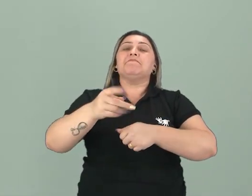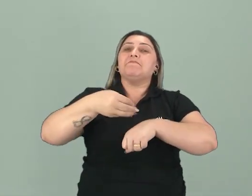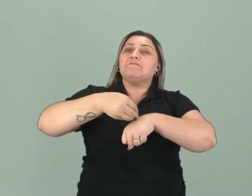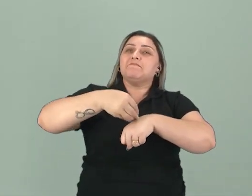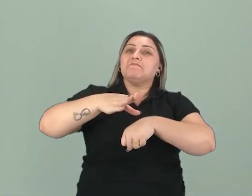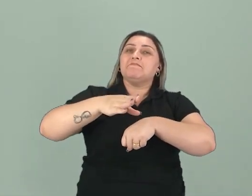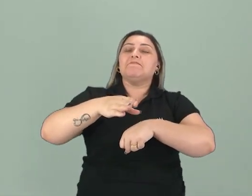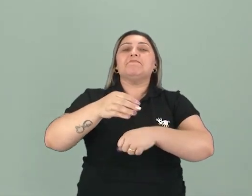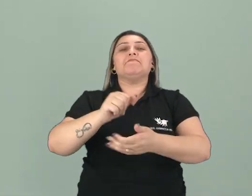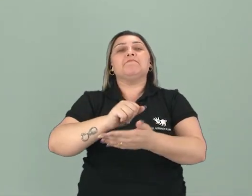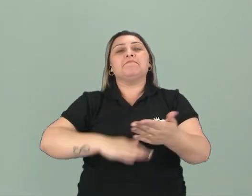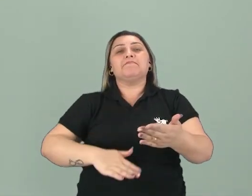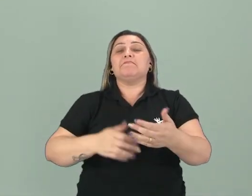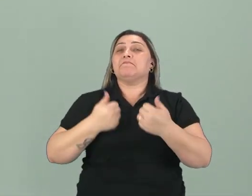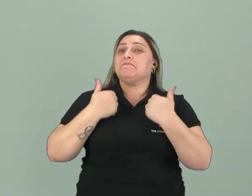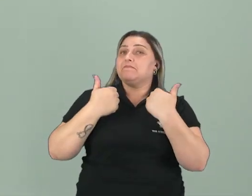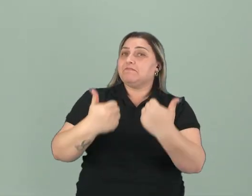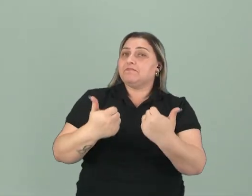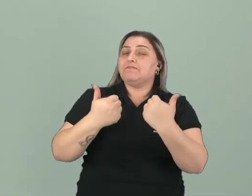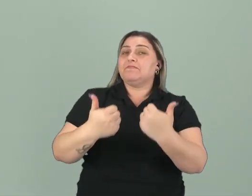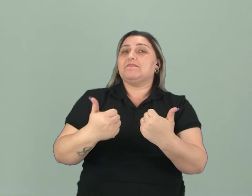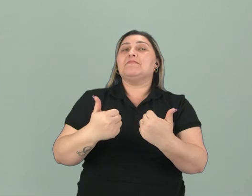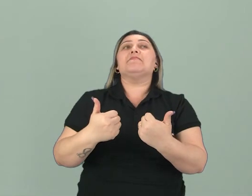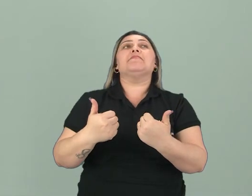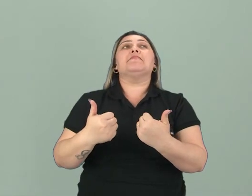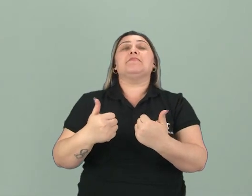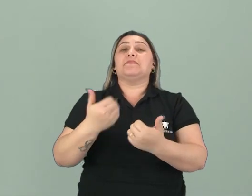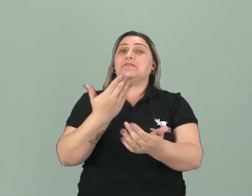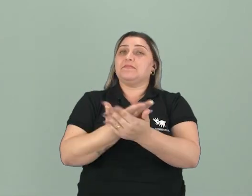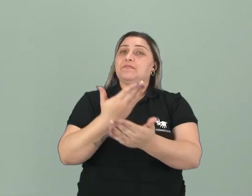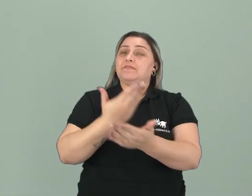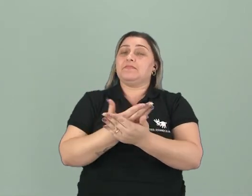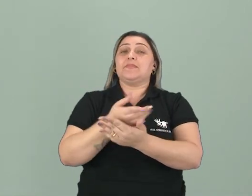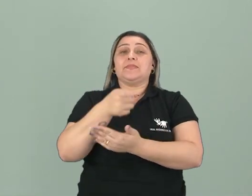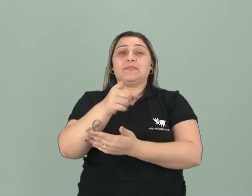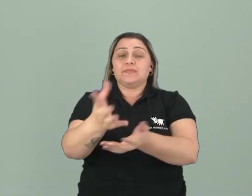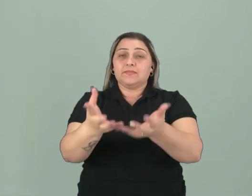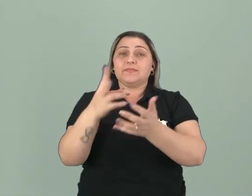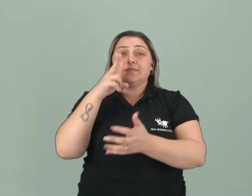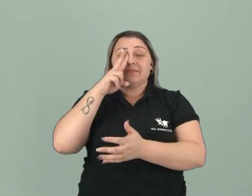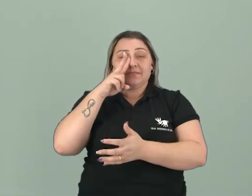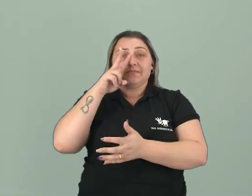de atividade. Show de bola! Todas essas aulas, gente, se você quiser